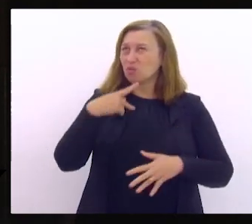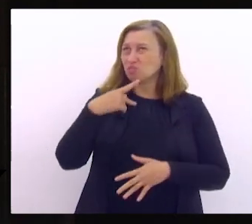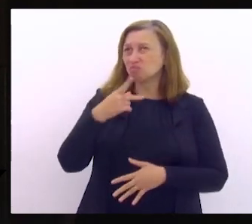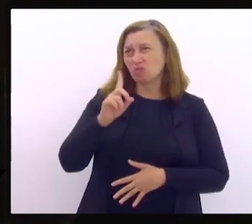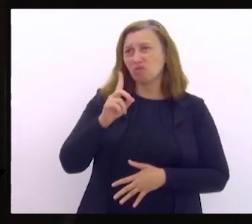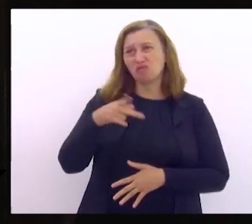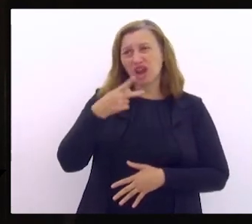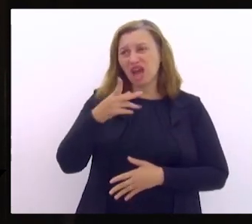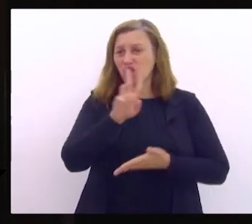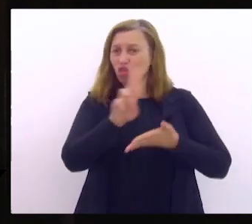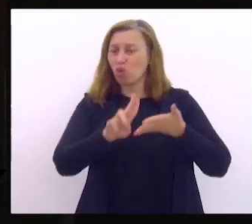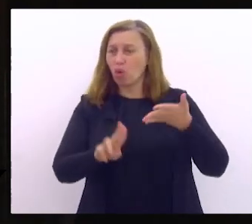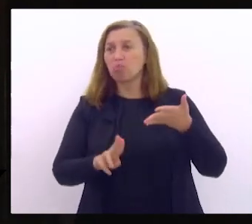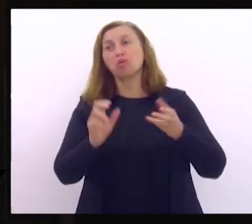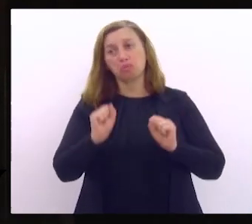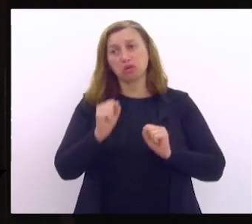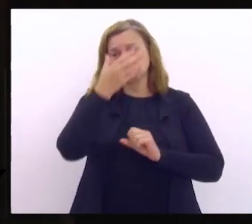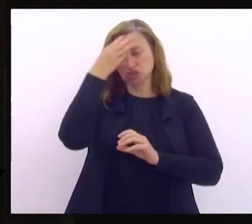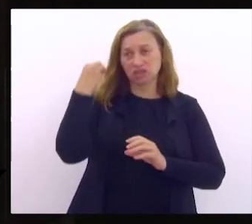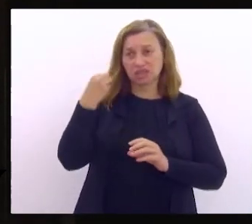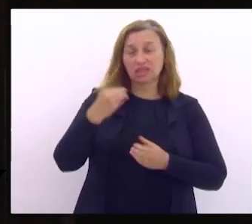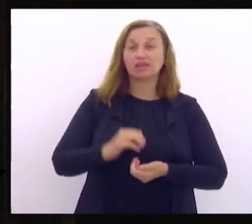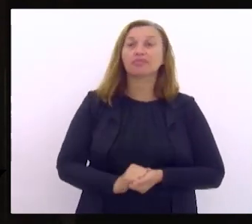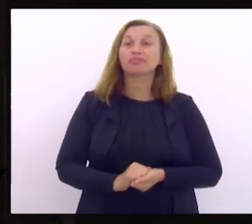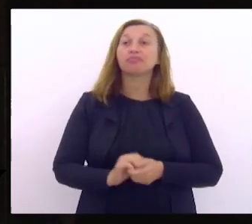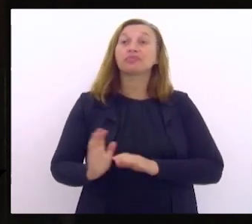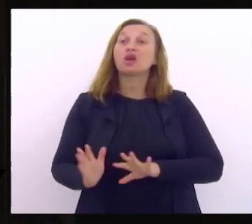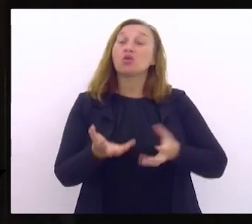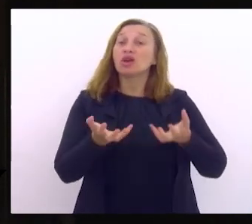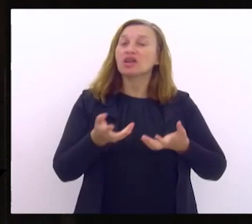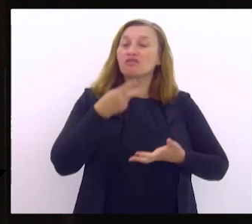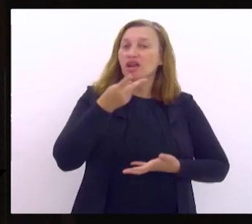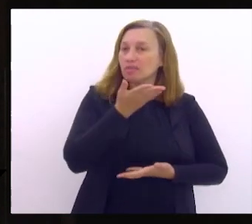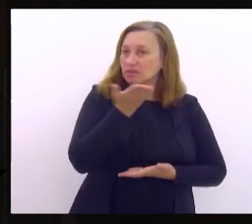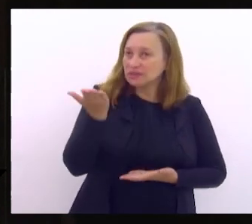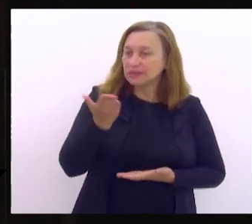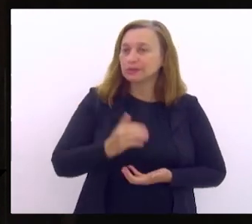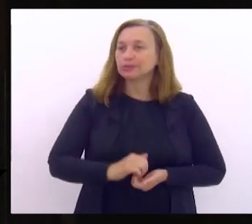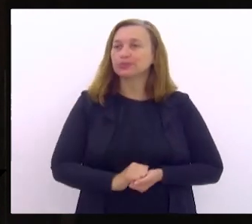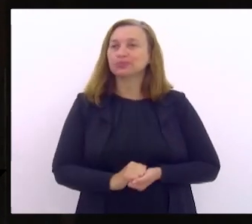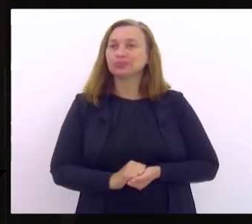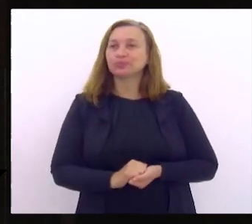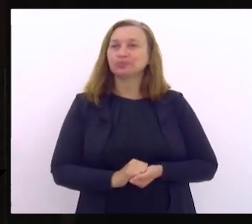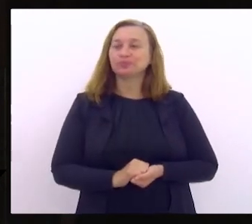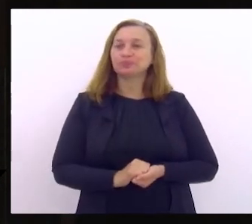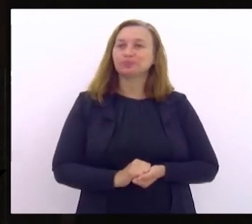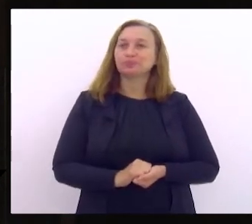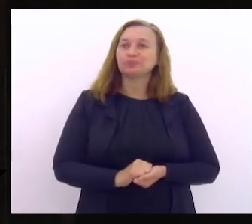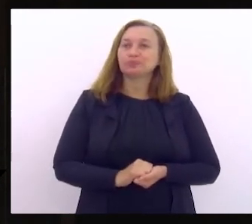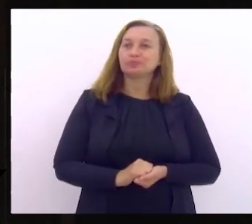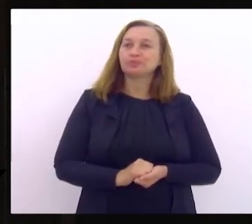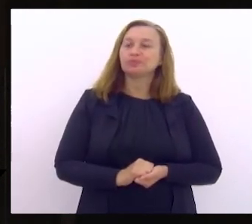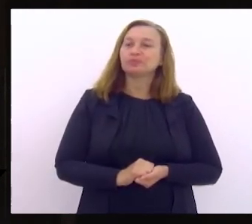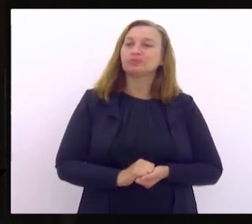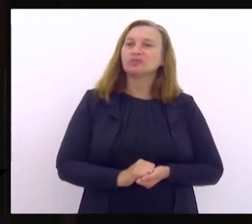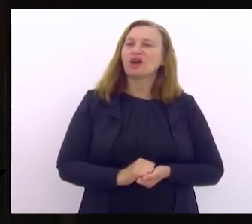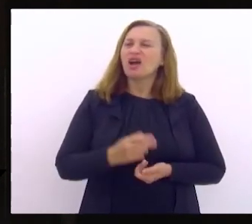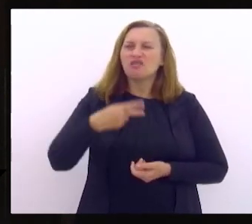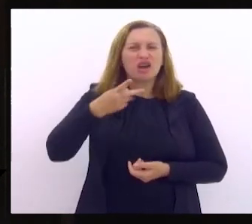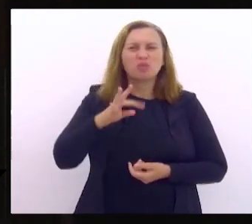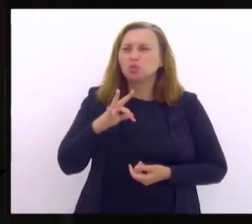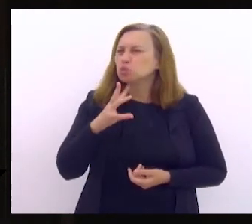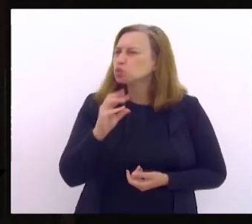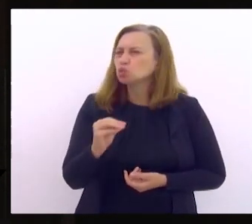esquecer, então a todas as autoridades. Quero dizer a vocês o seguinte: já falaram tudo, vocês já